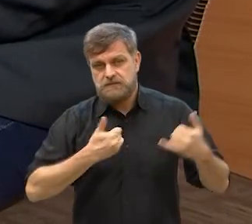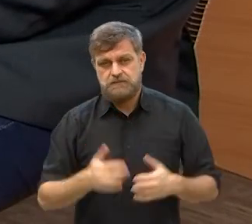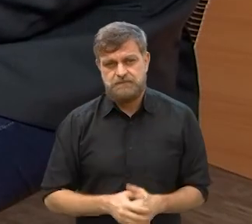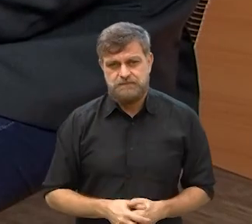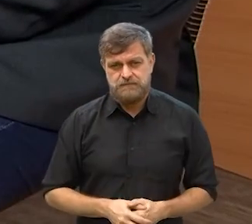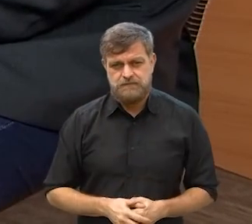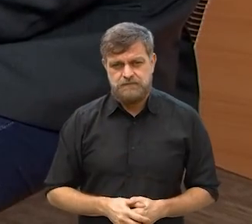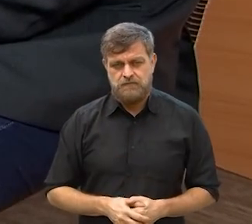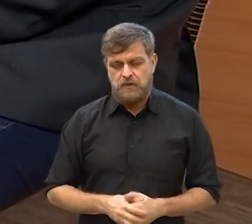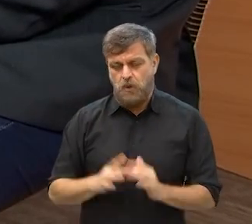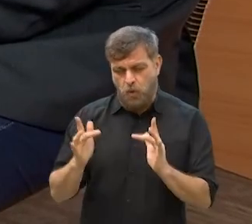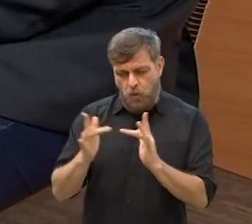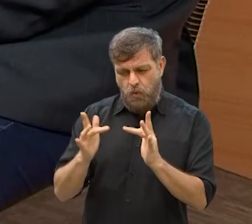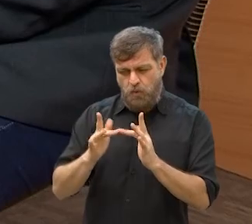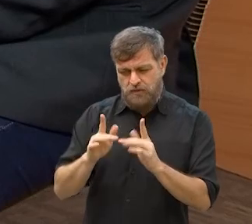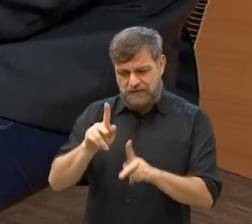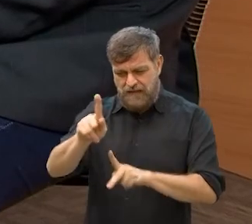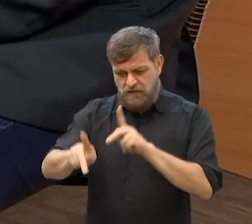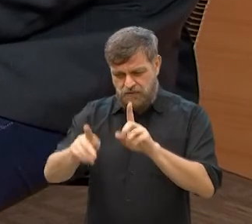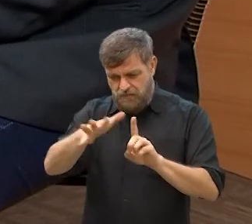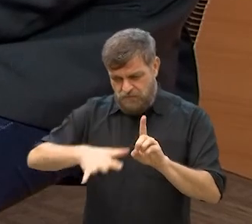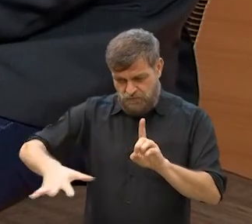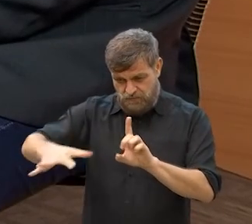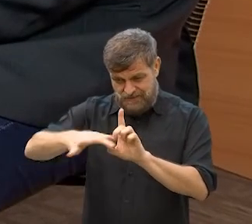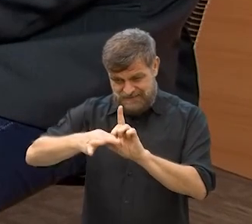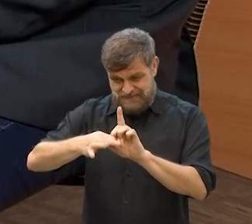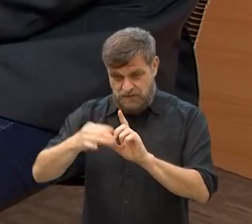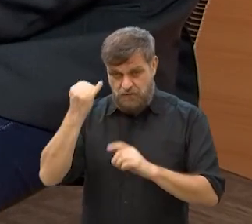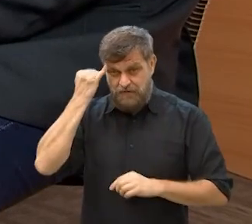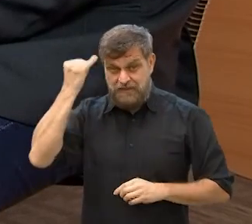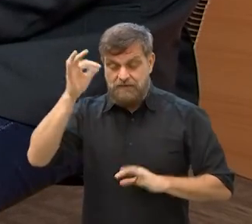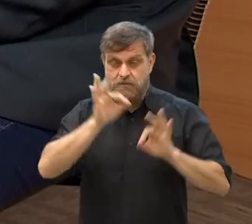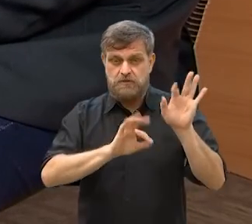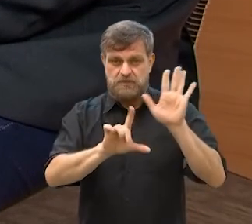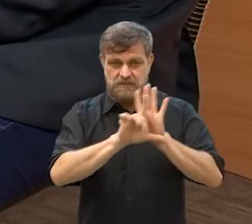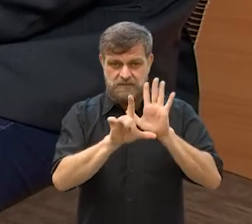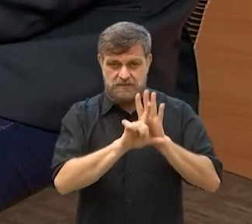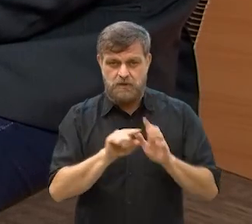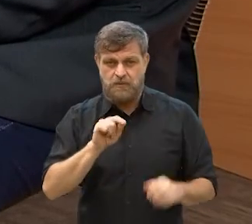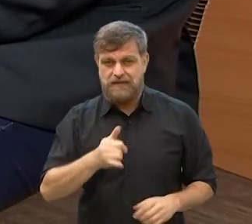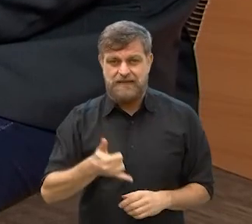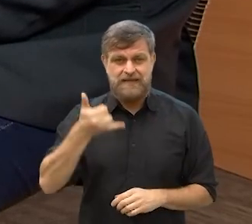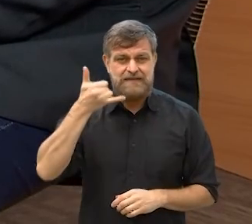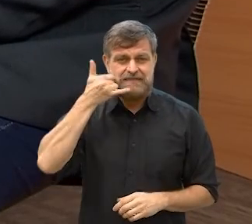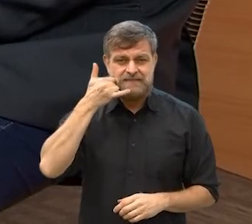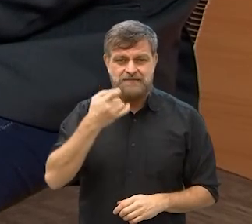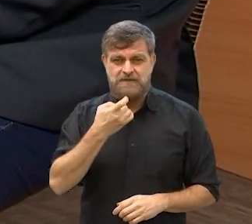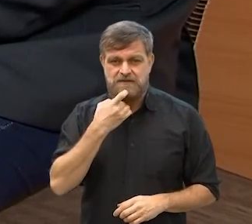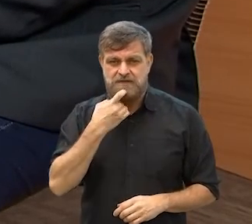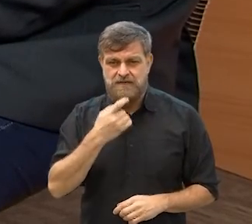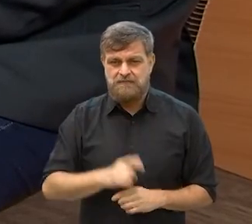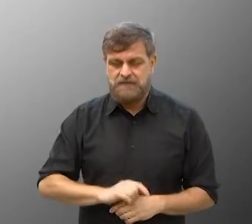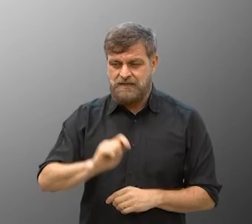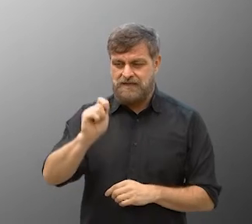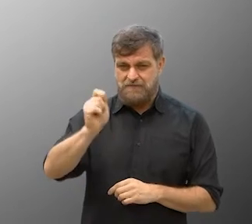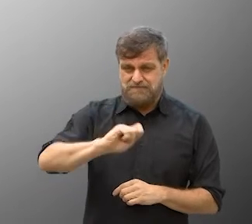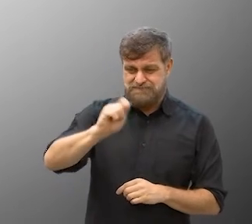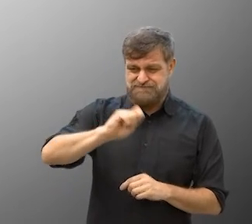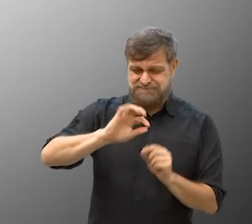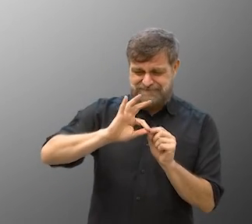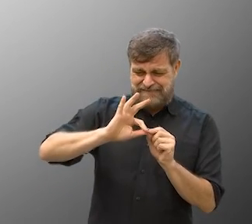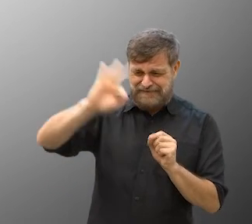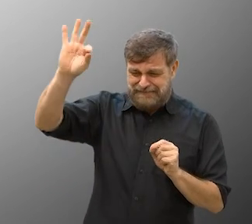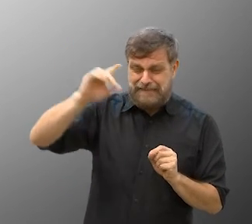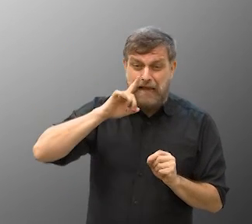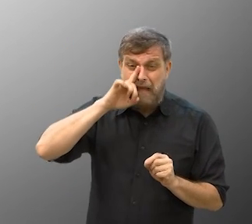meio desse contato com a população que surgiu a ideia desse projeto de lei, que é o Disque Campinas Sem Cerol?